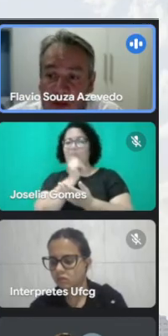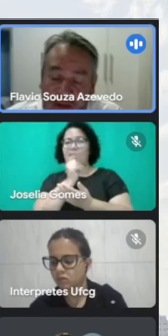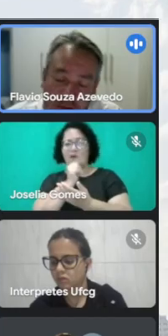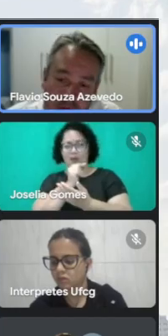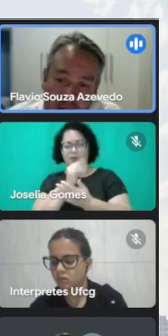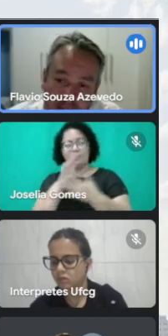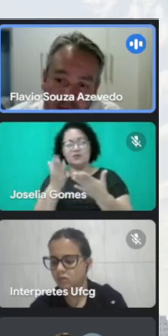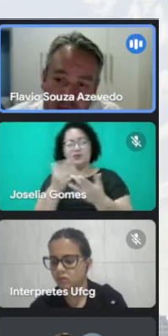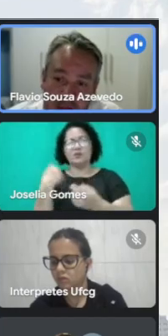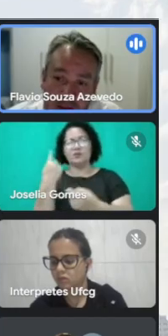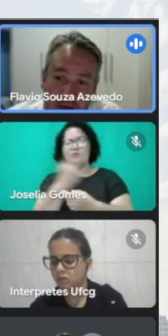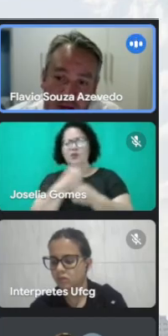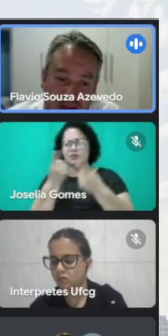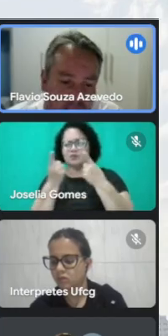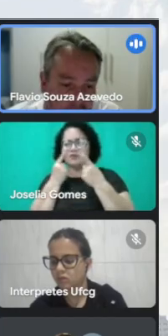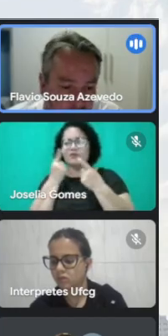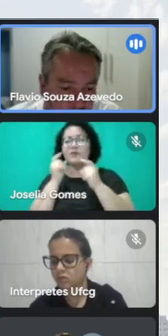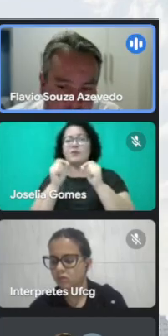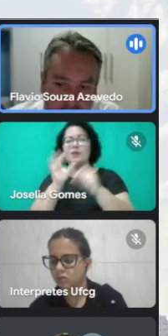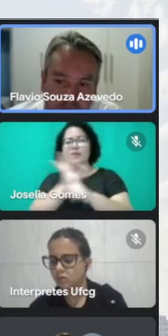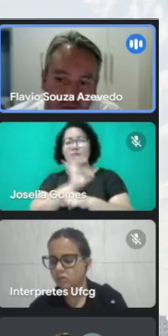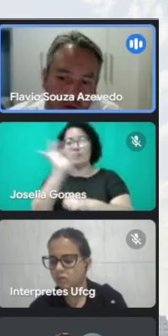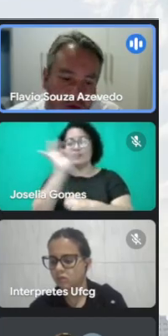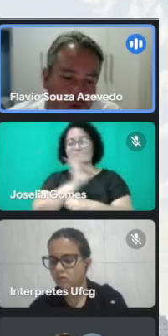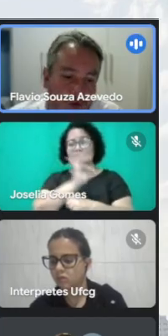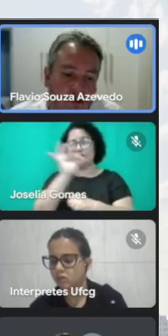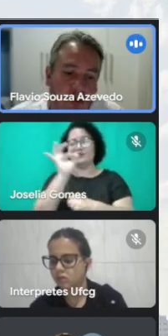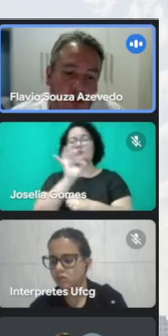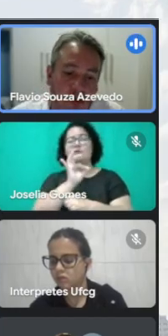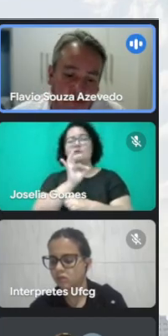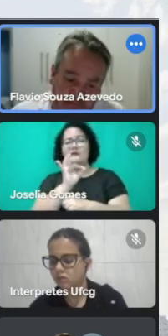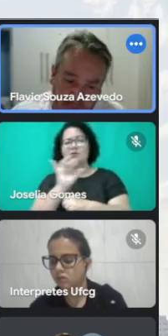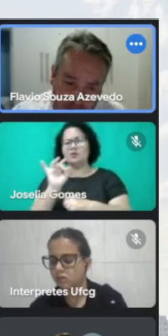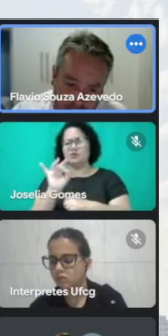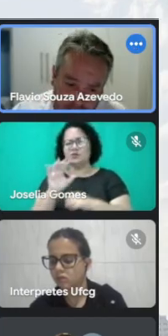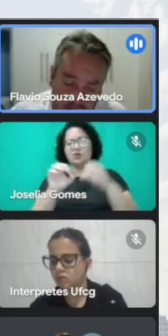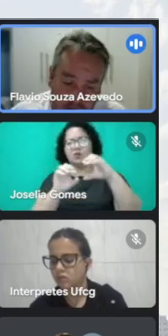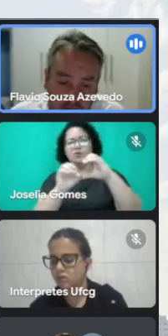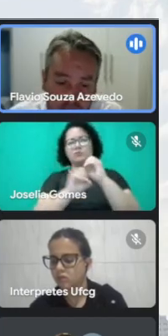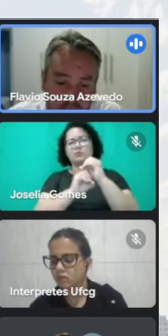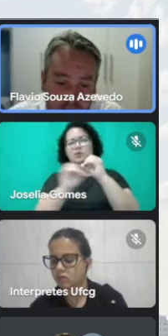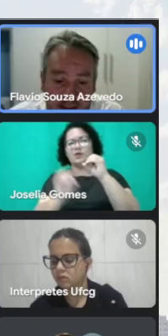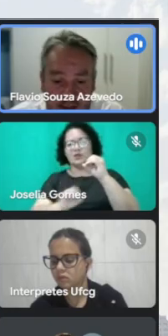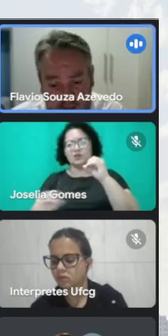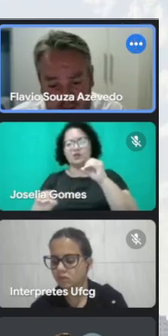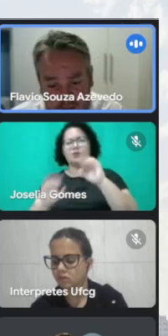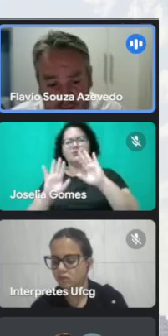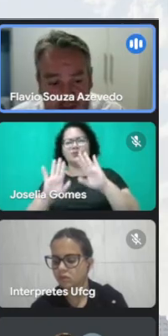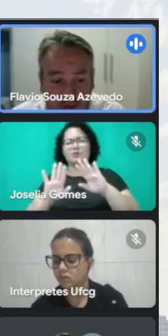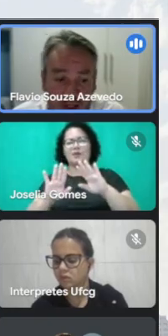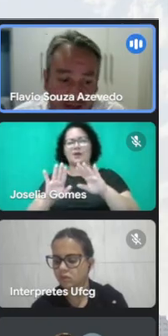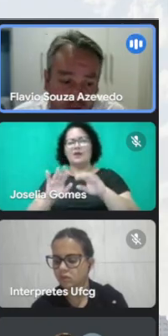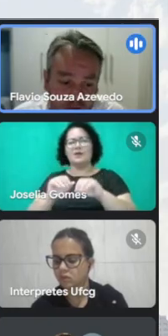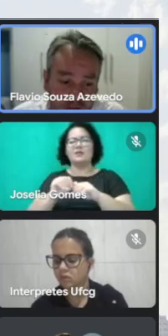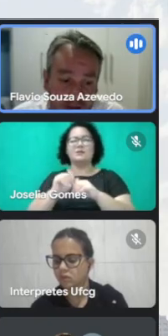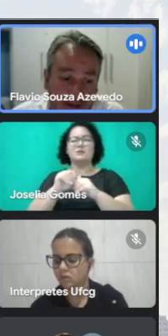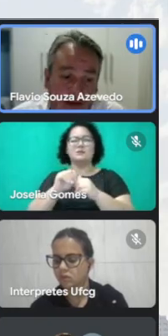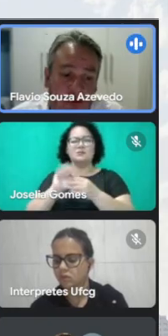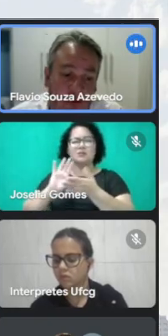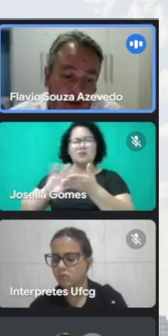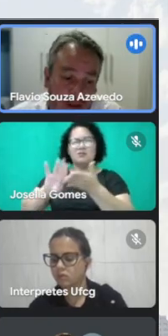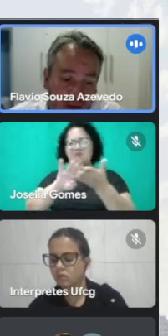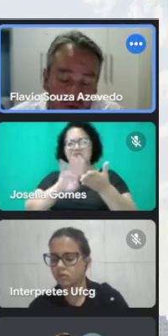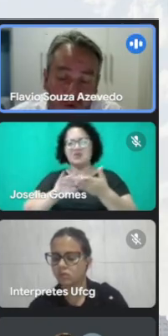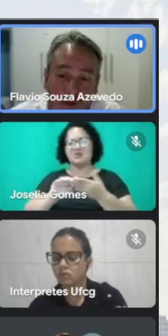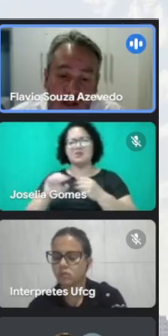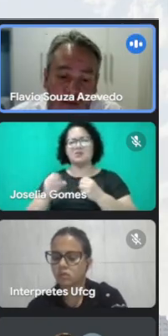vê que os percentuais dessas águas residuais, que englobam, né, não só esgoto, mas resíduos industriais, infiltração, e as águas urbanas, né,